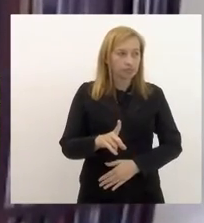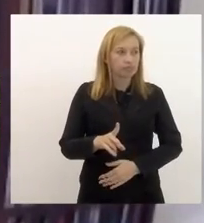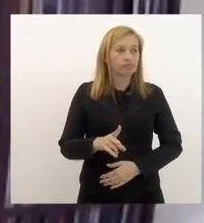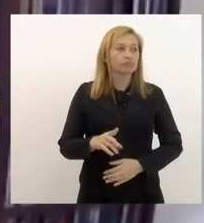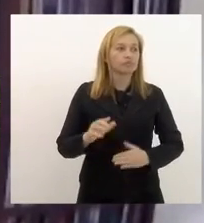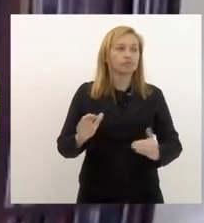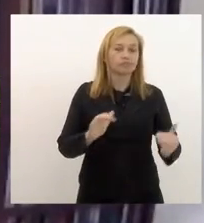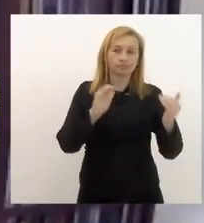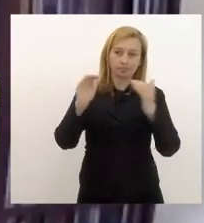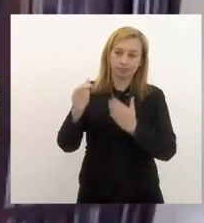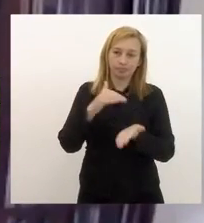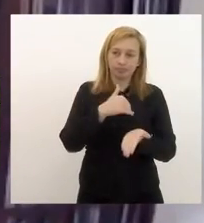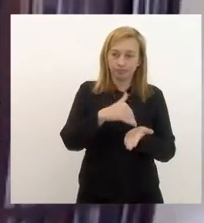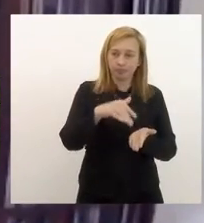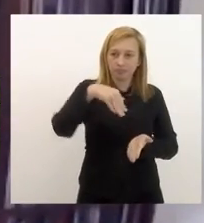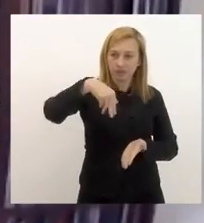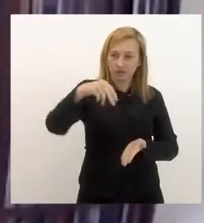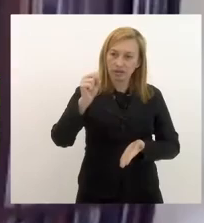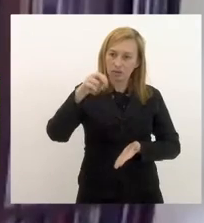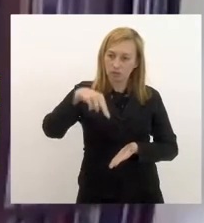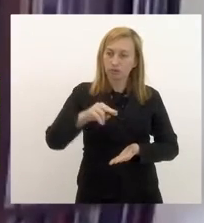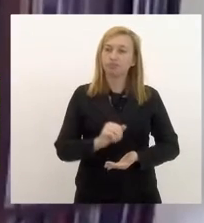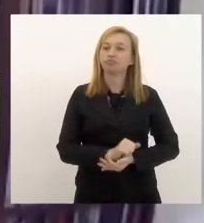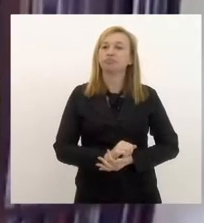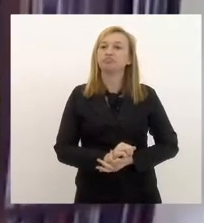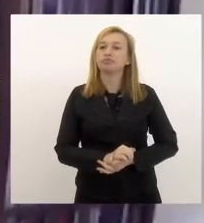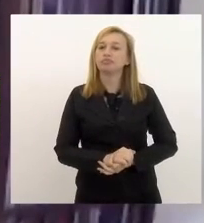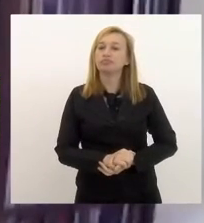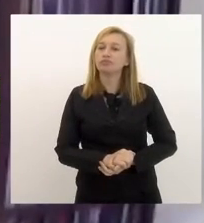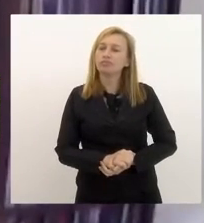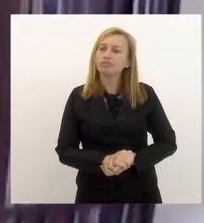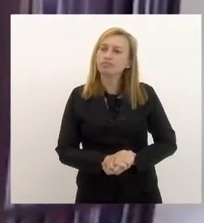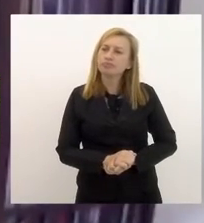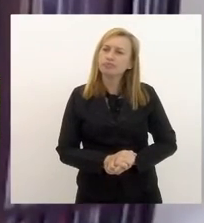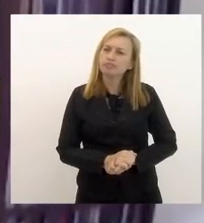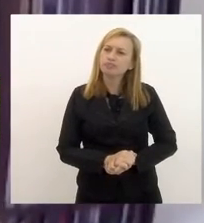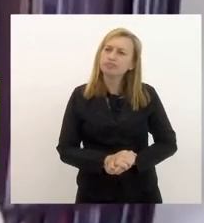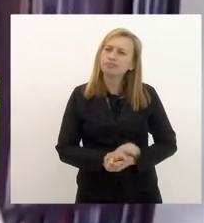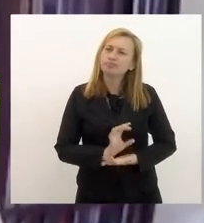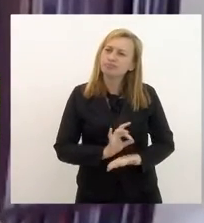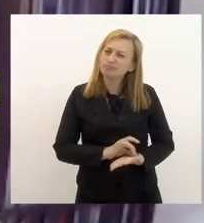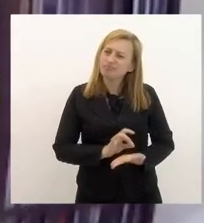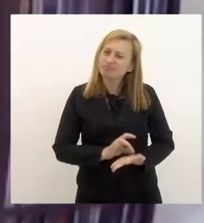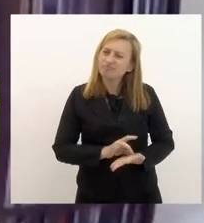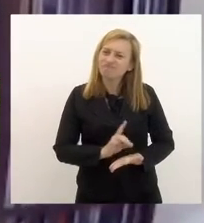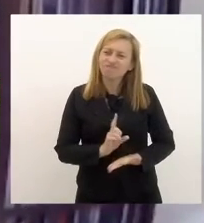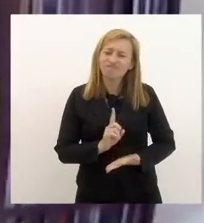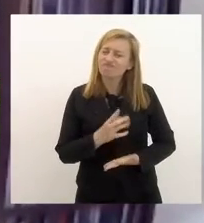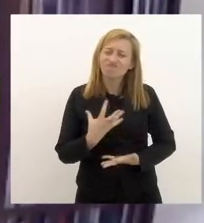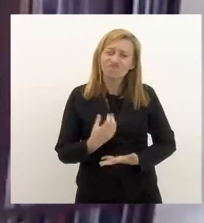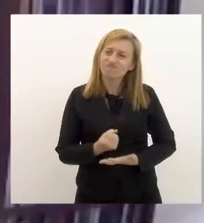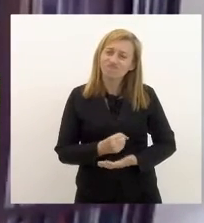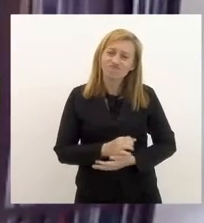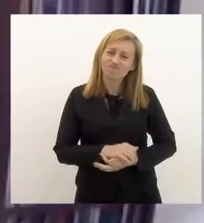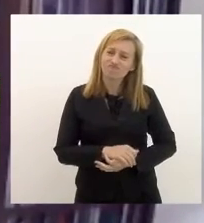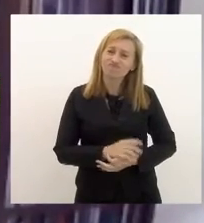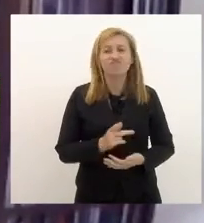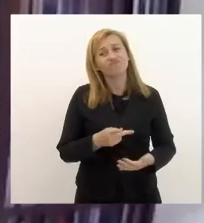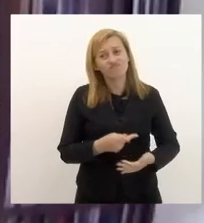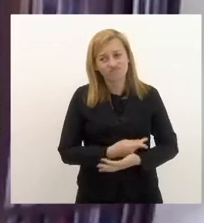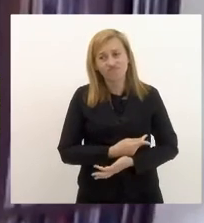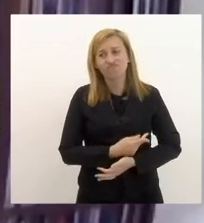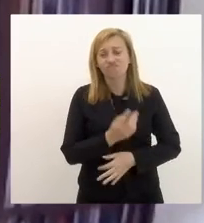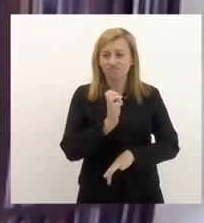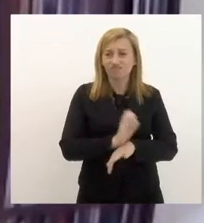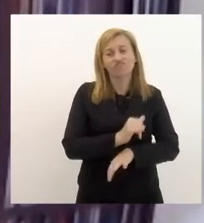secretário Nelson porta eh e com que realmente Olha é inadmissível o que tá acontecendo